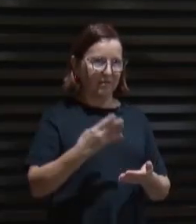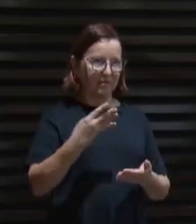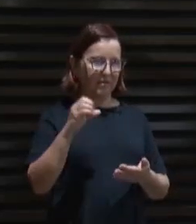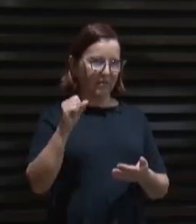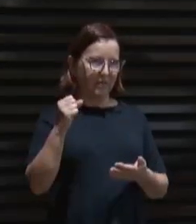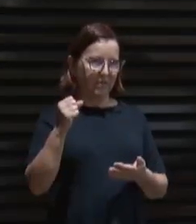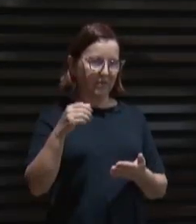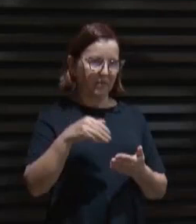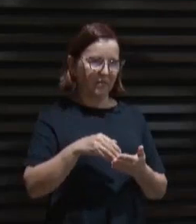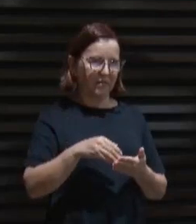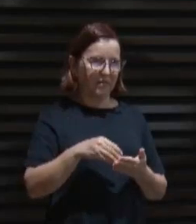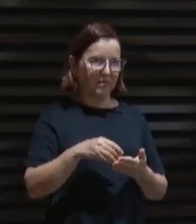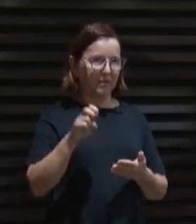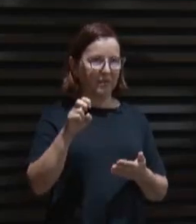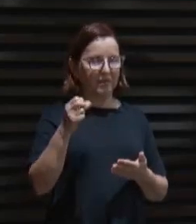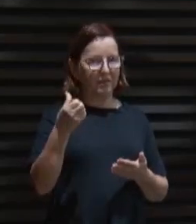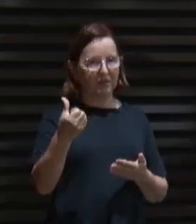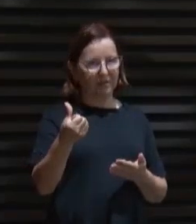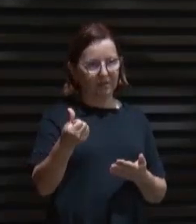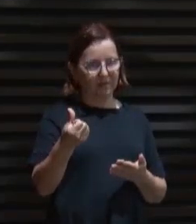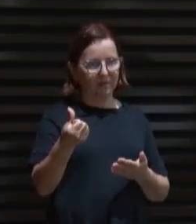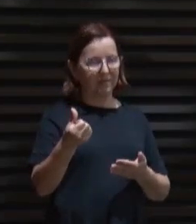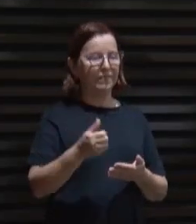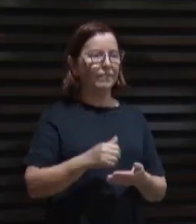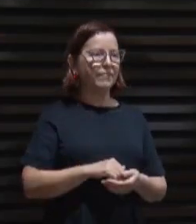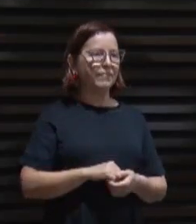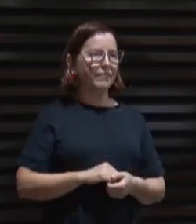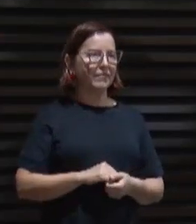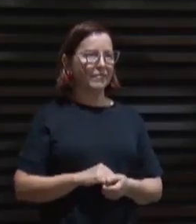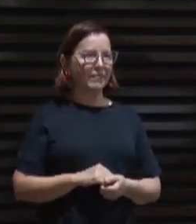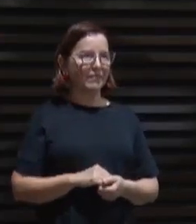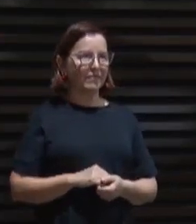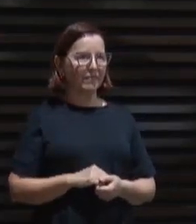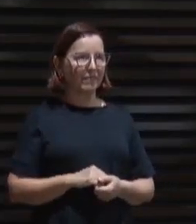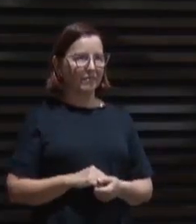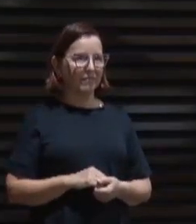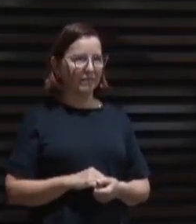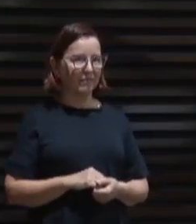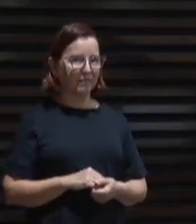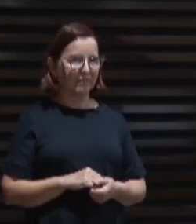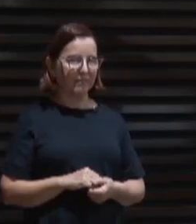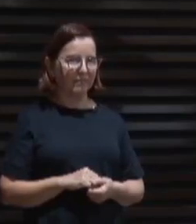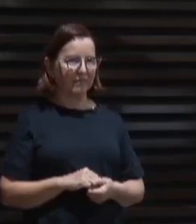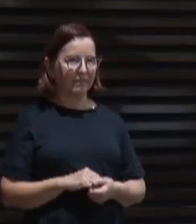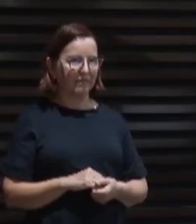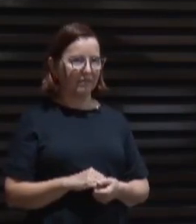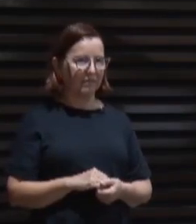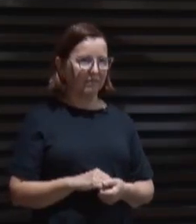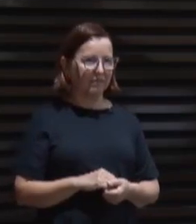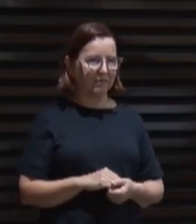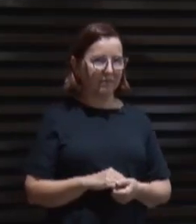a 56. Mateus 26, 48 a 56. Ora,